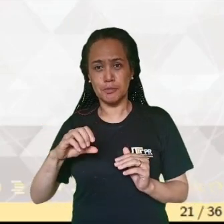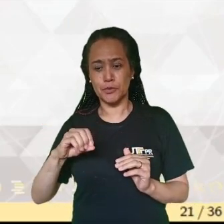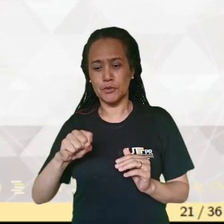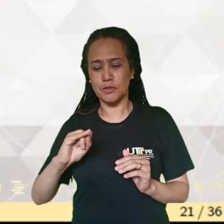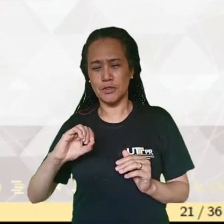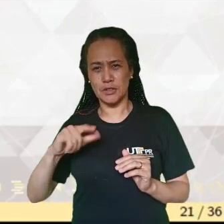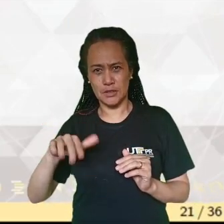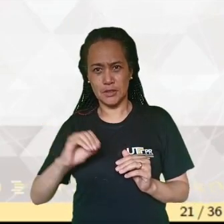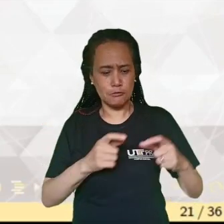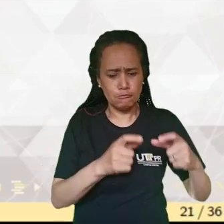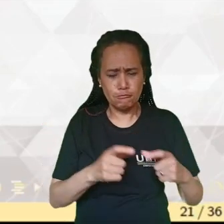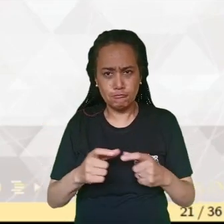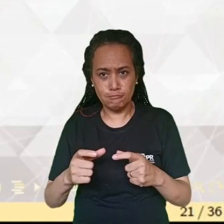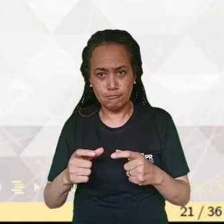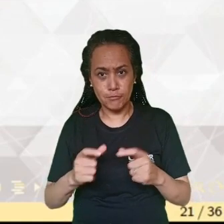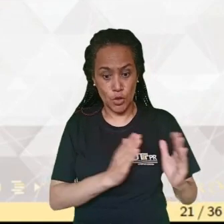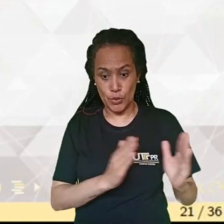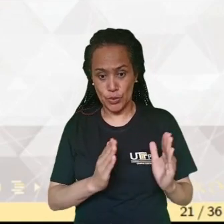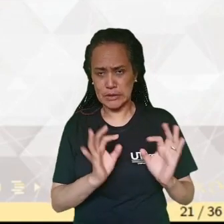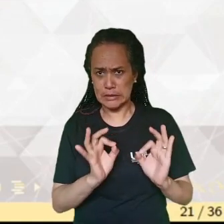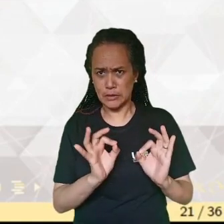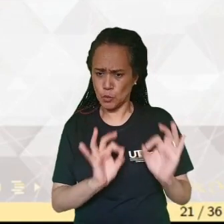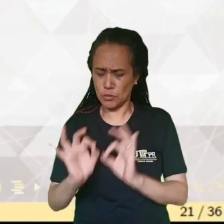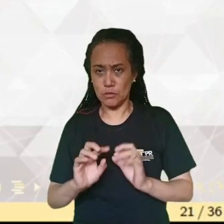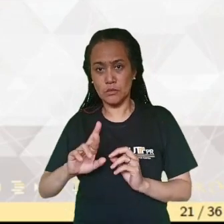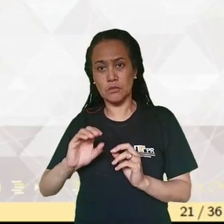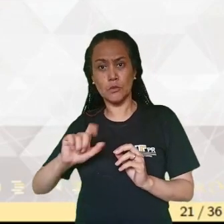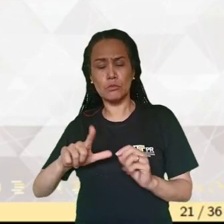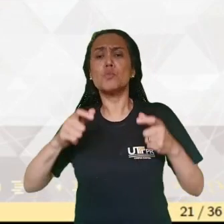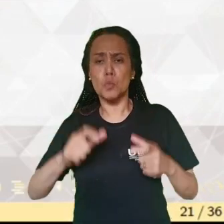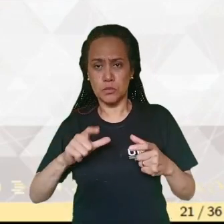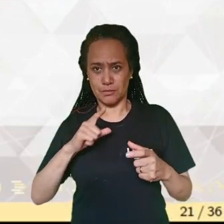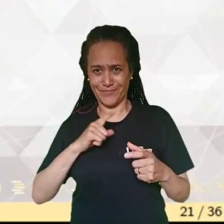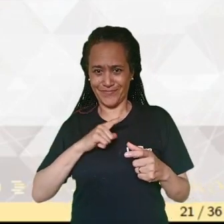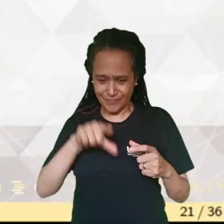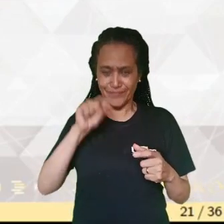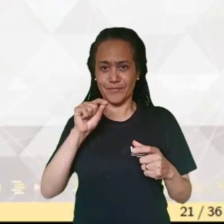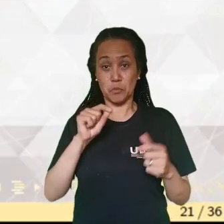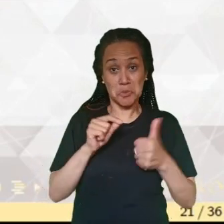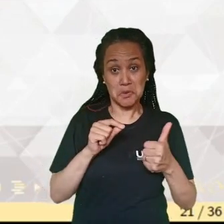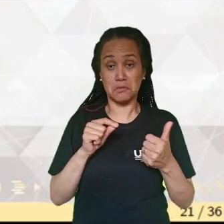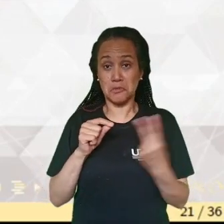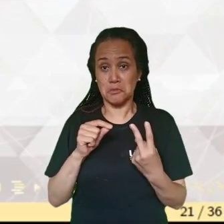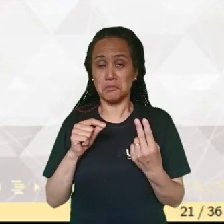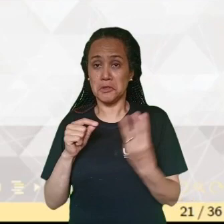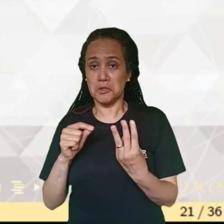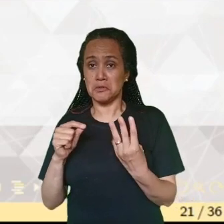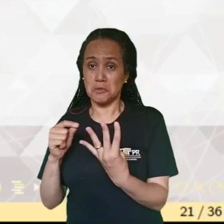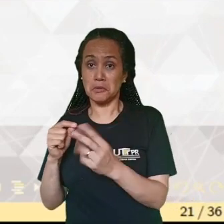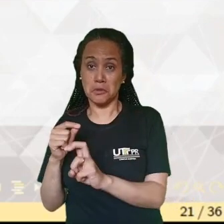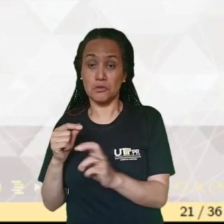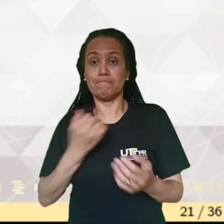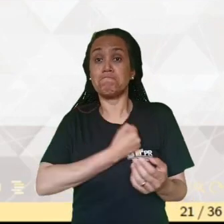ordem, qual que é a posição que ele está numa classificação ordenada do seu conjunto de dados, no rol. Onde ele está? É o primeiro,